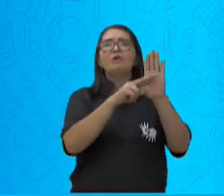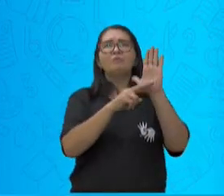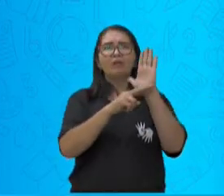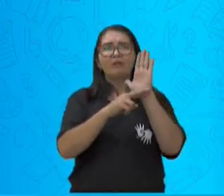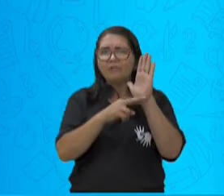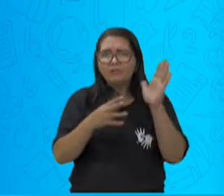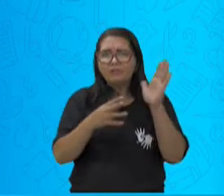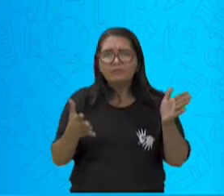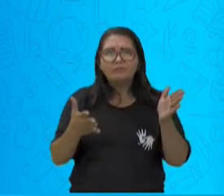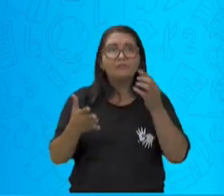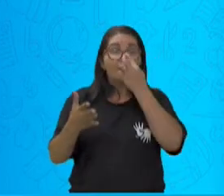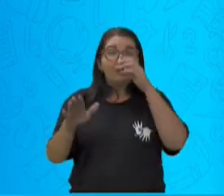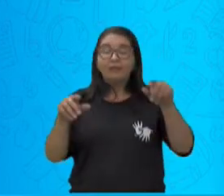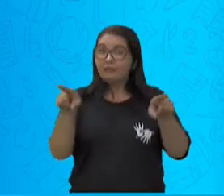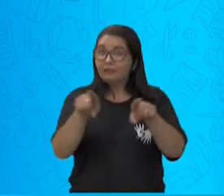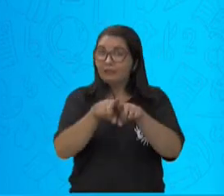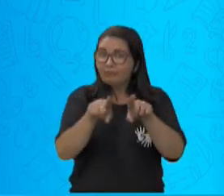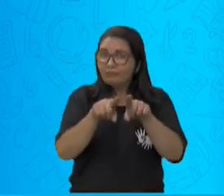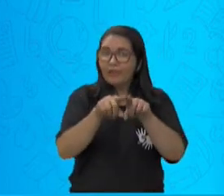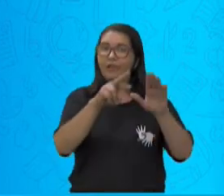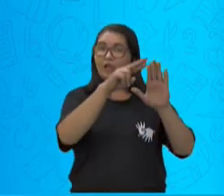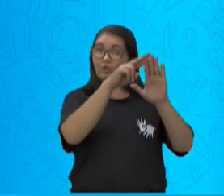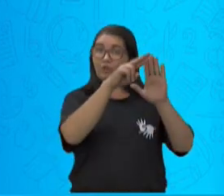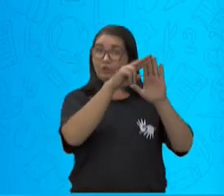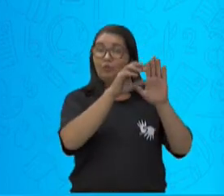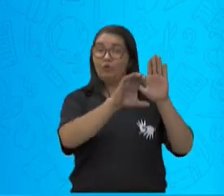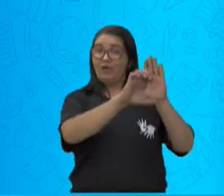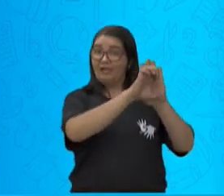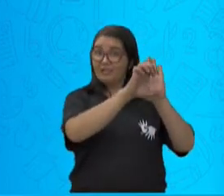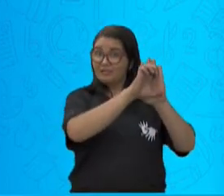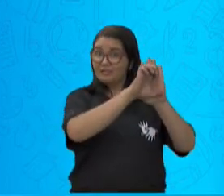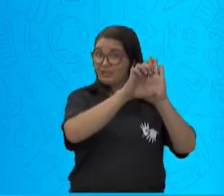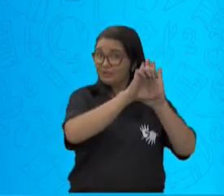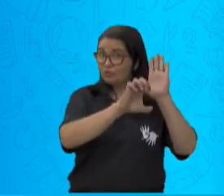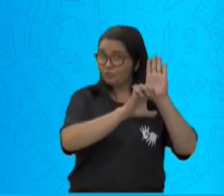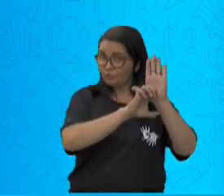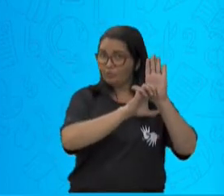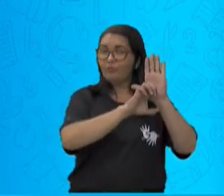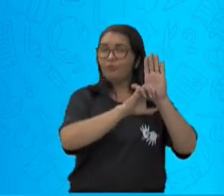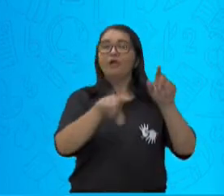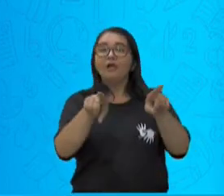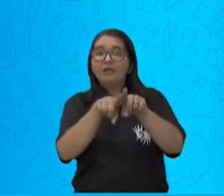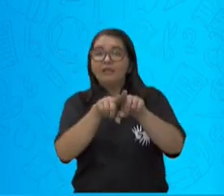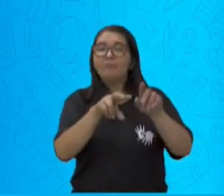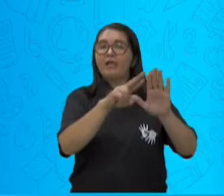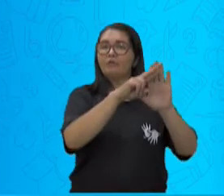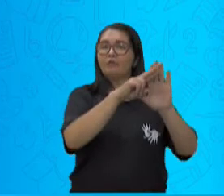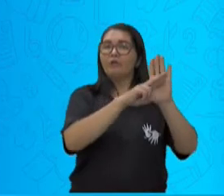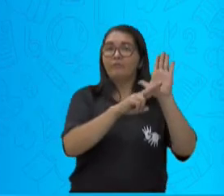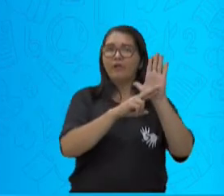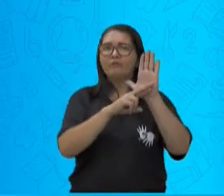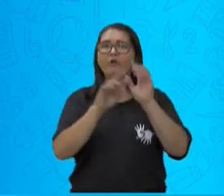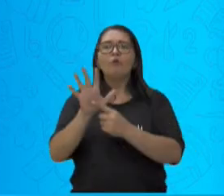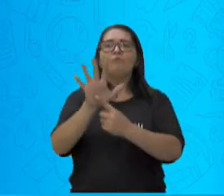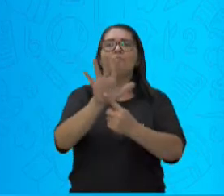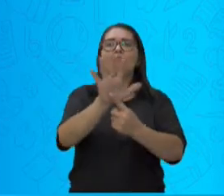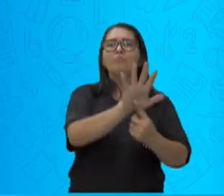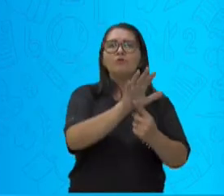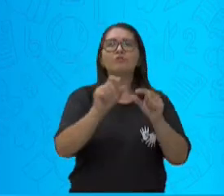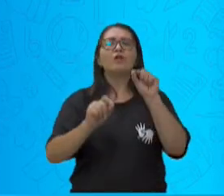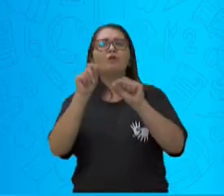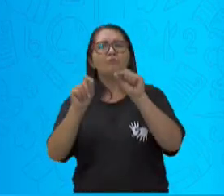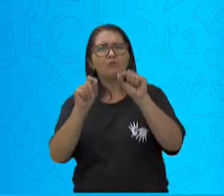e também no estatuto, existem algumas características comuns a ambos e relacionadas ao